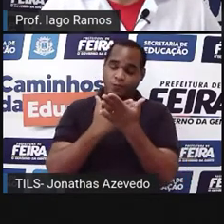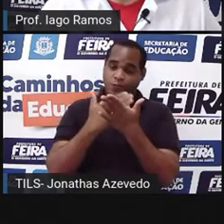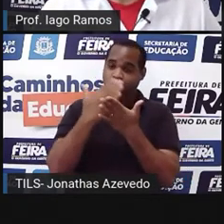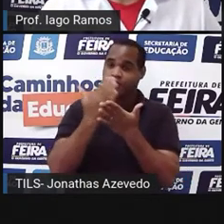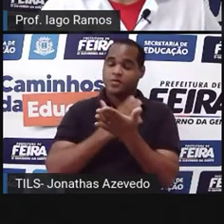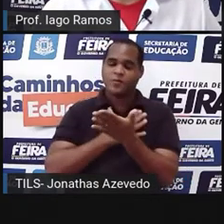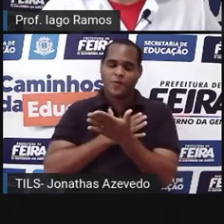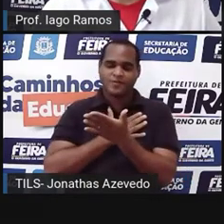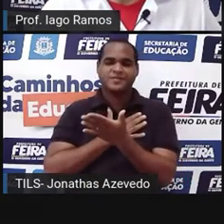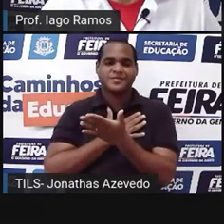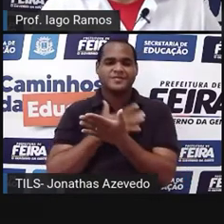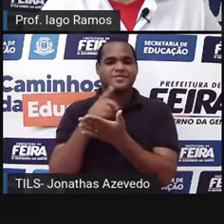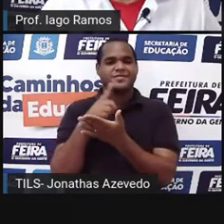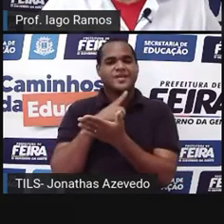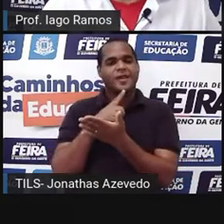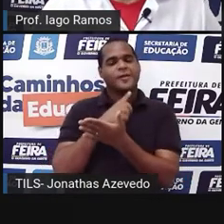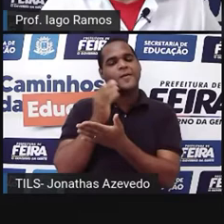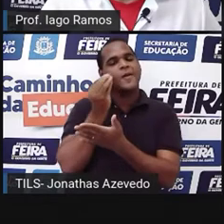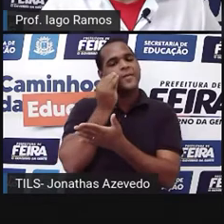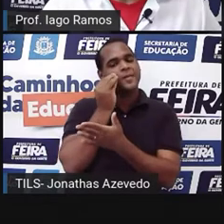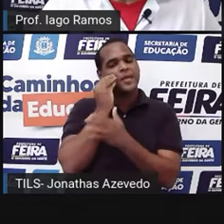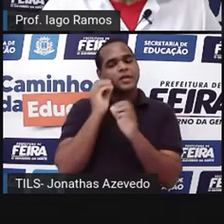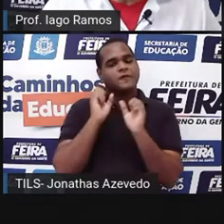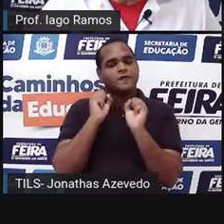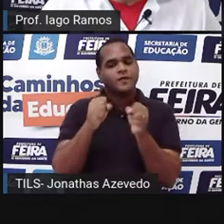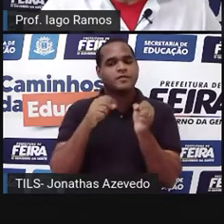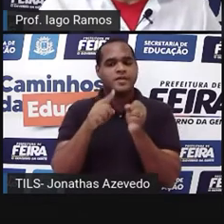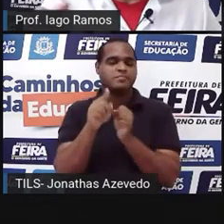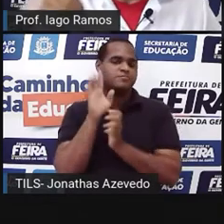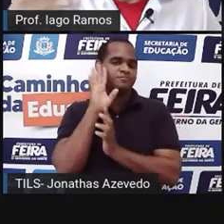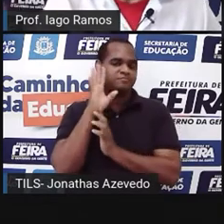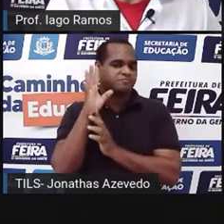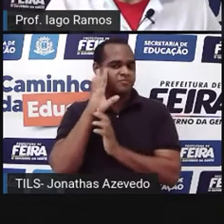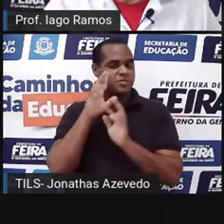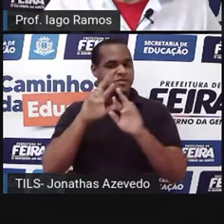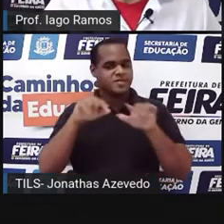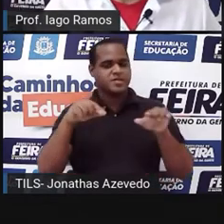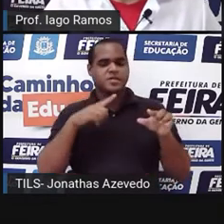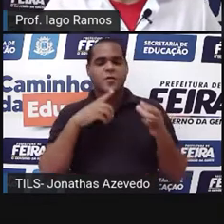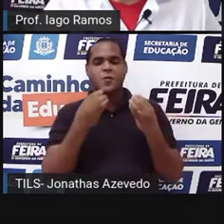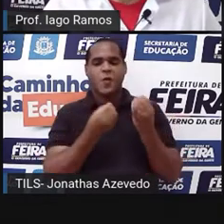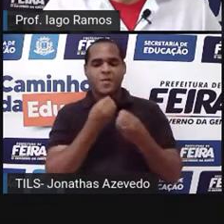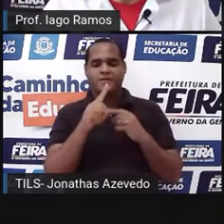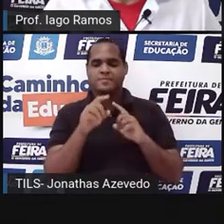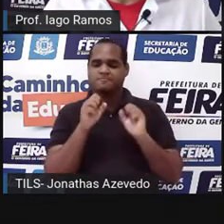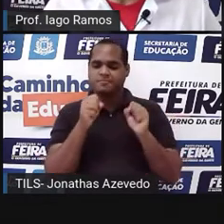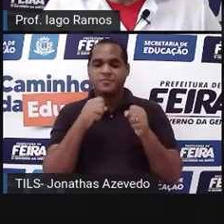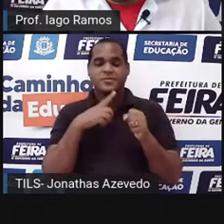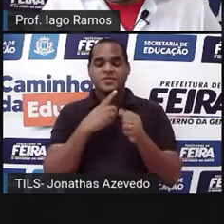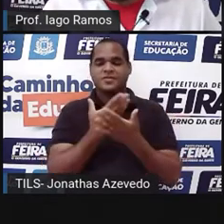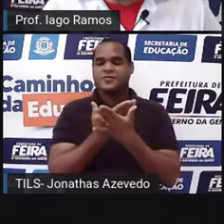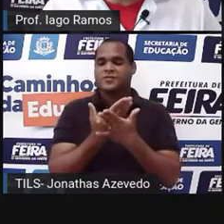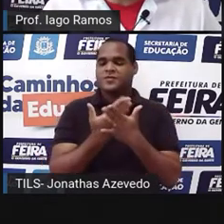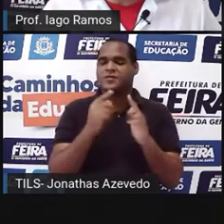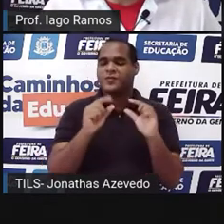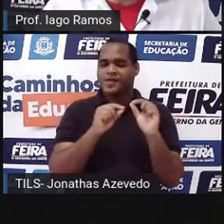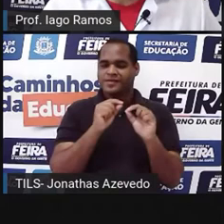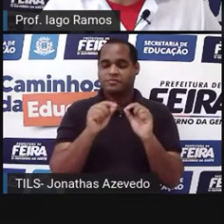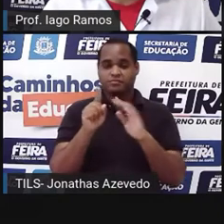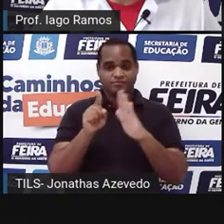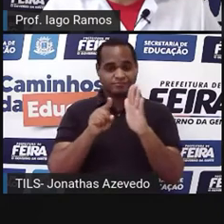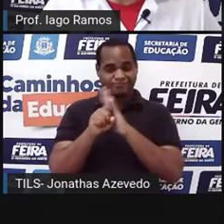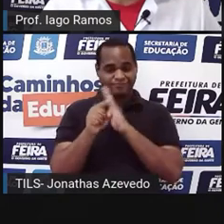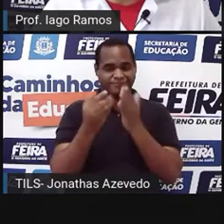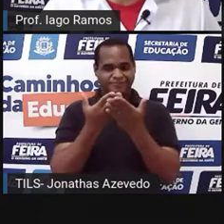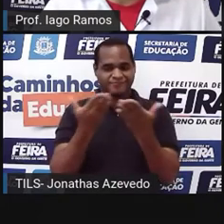começar tentando te fazer pensar sobre isso que a gente vai estudar, certo? Então, a